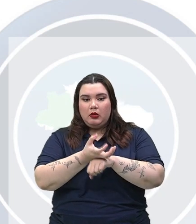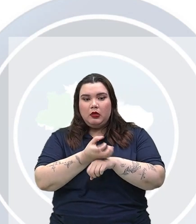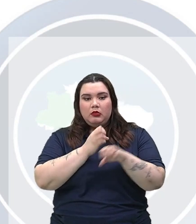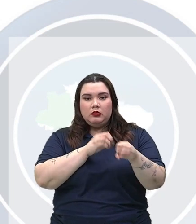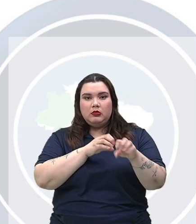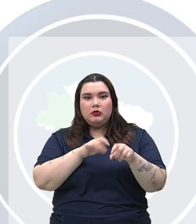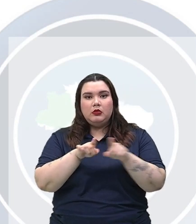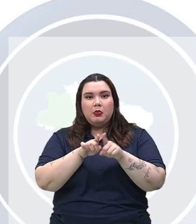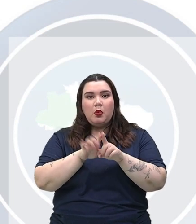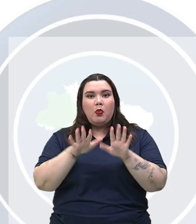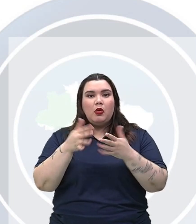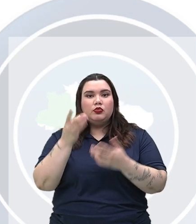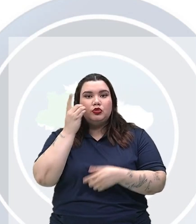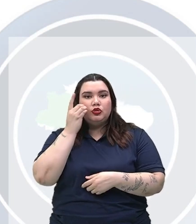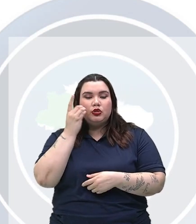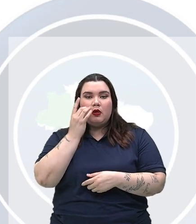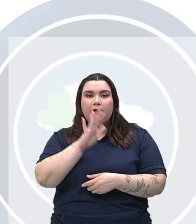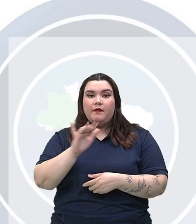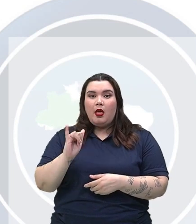A data das aulas,